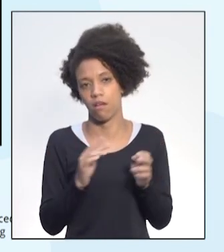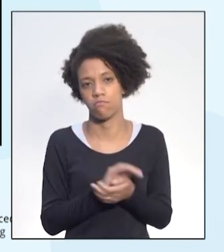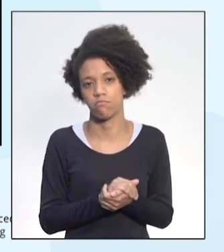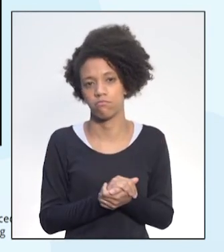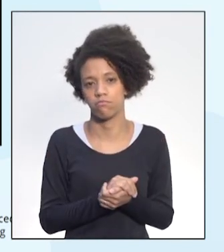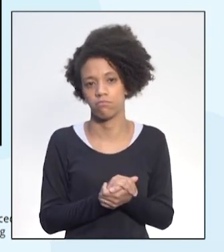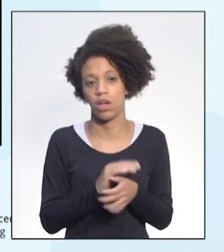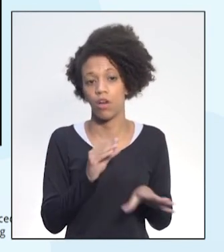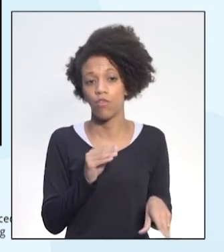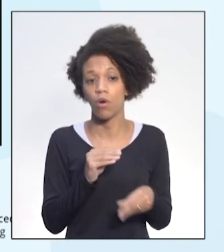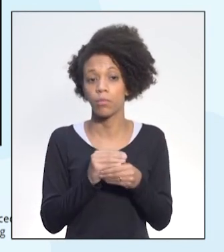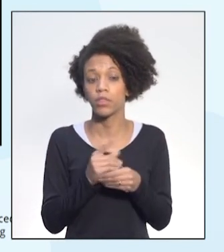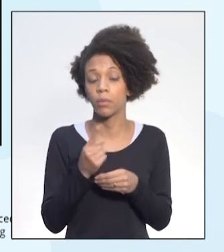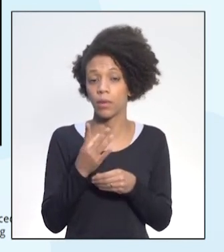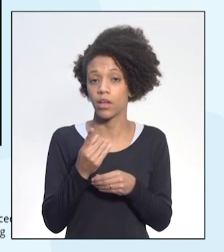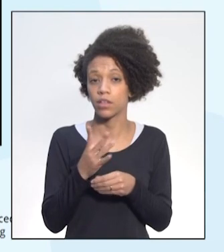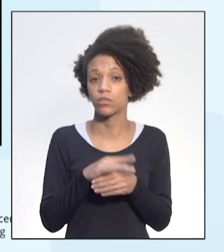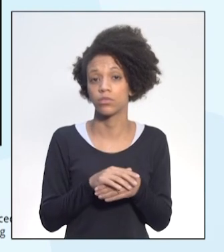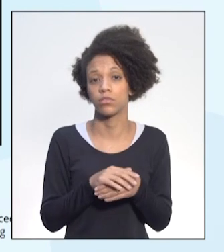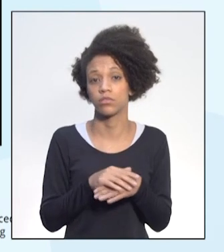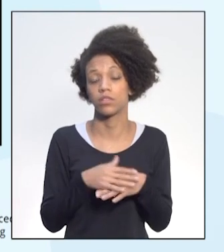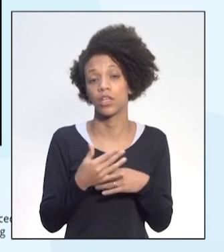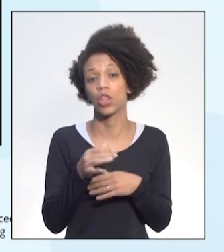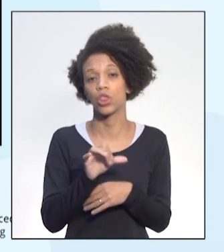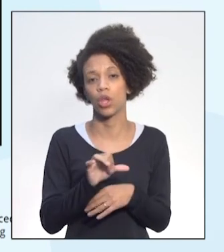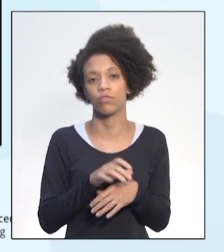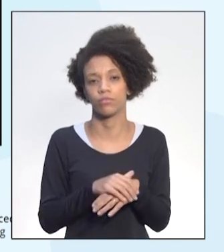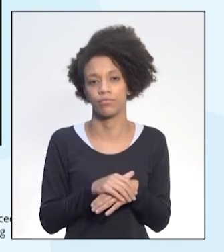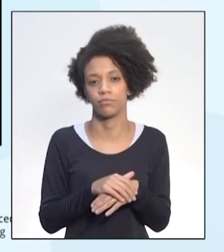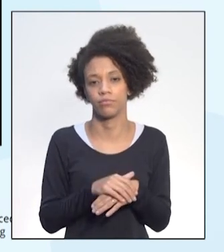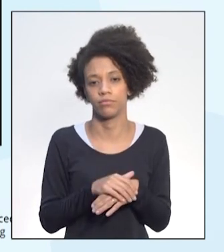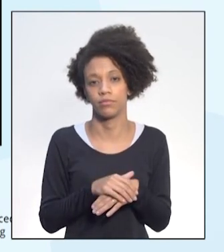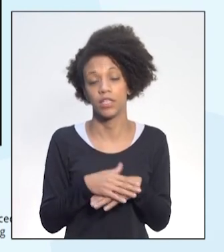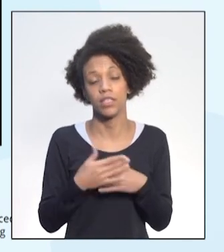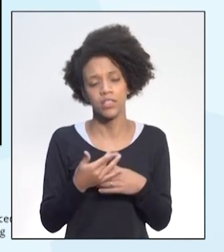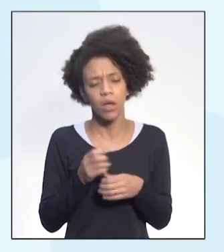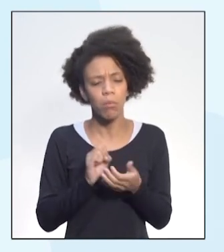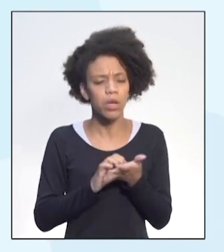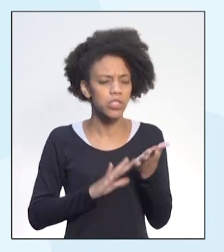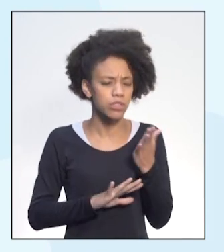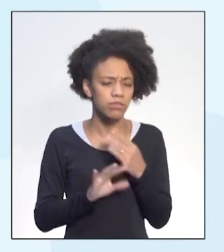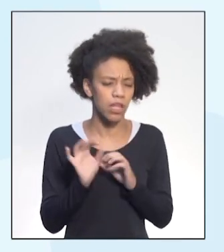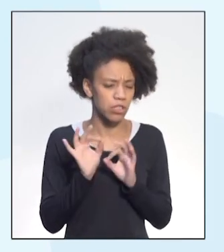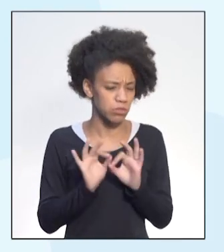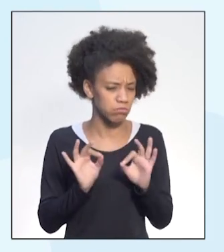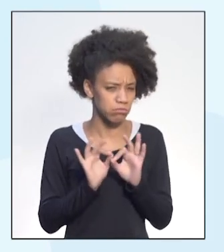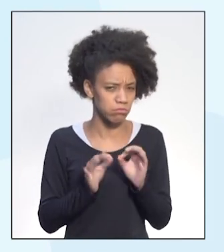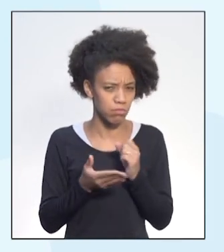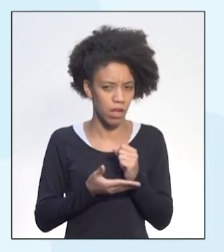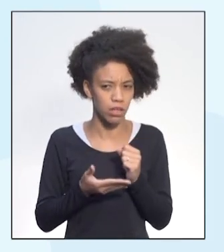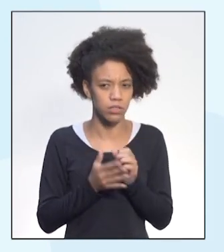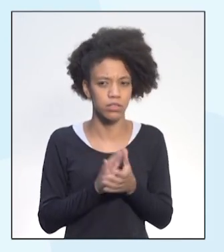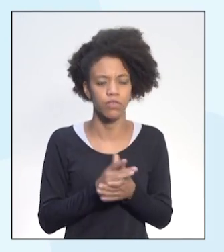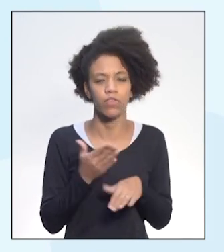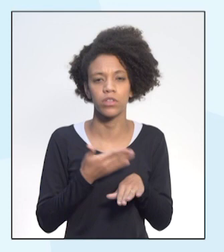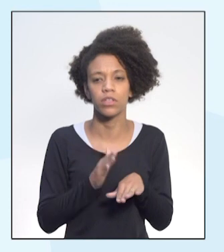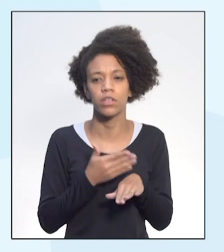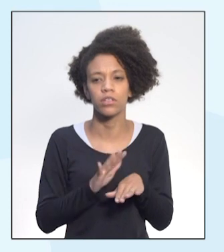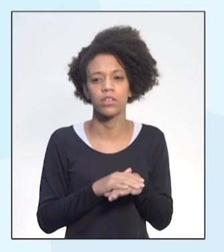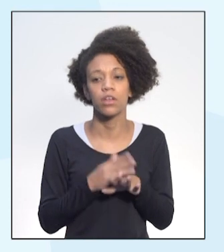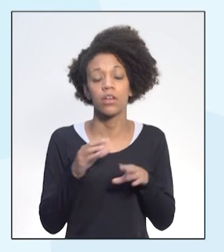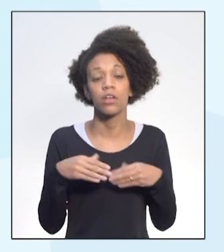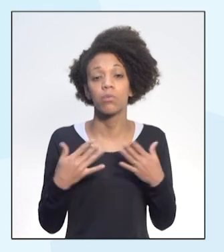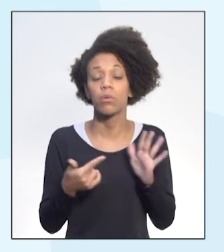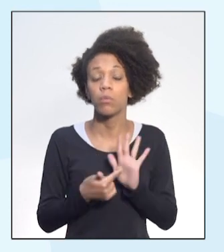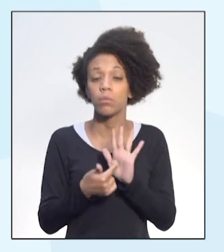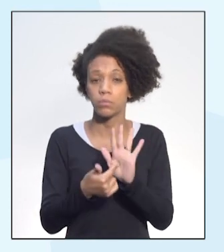para 14 vai ser 9. Então, vamos fazer uma atividadezinha aqui e treinar um pouquinho. Que nem eu coloquei para vocês.